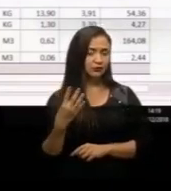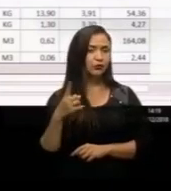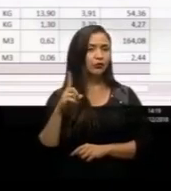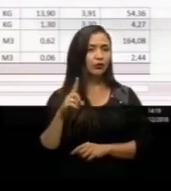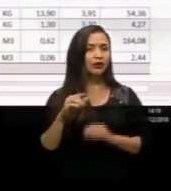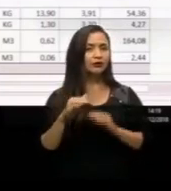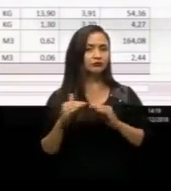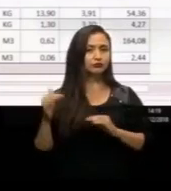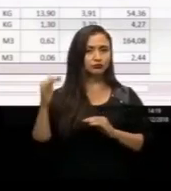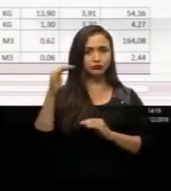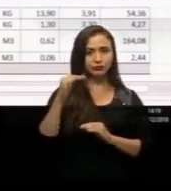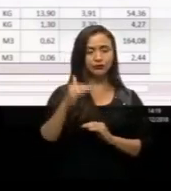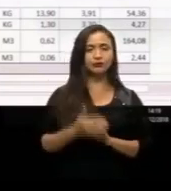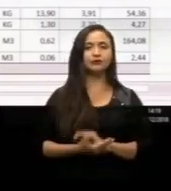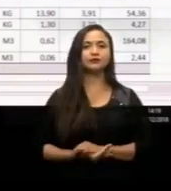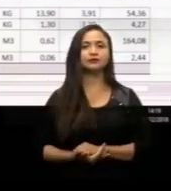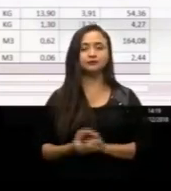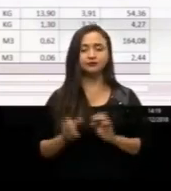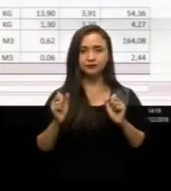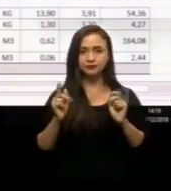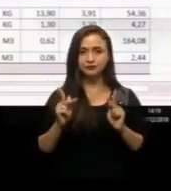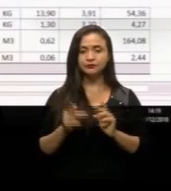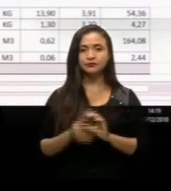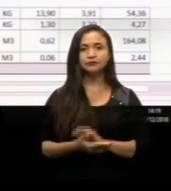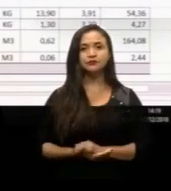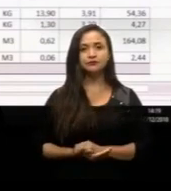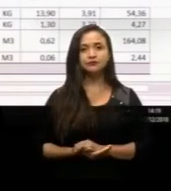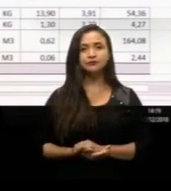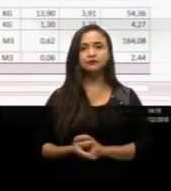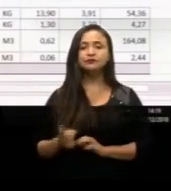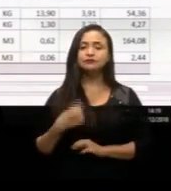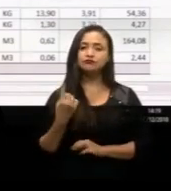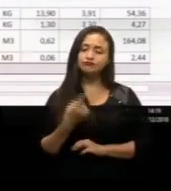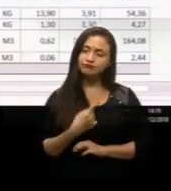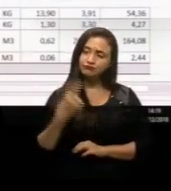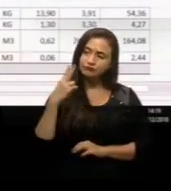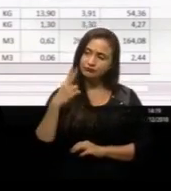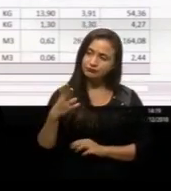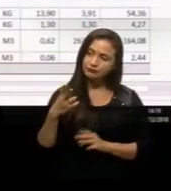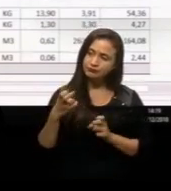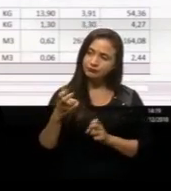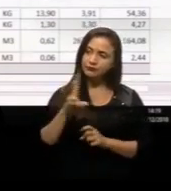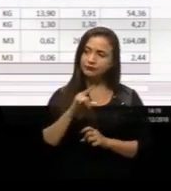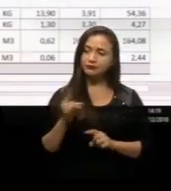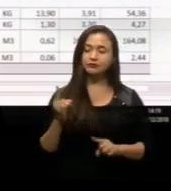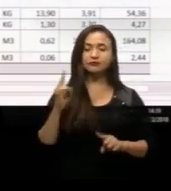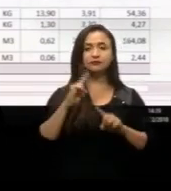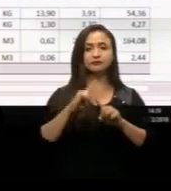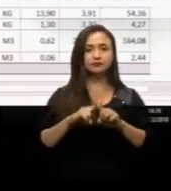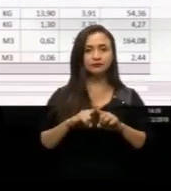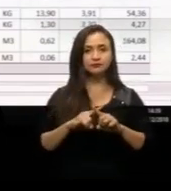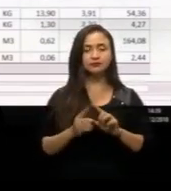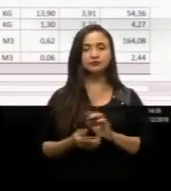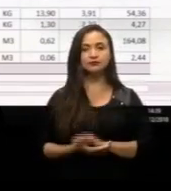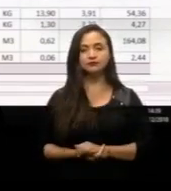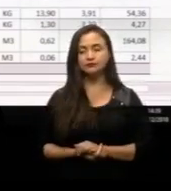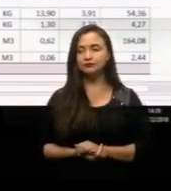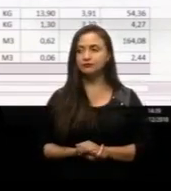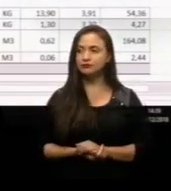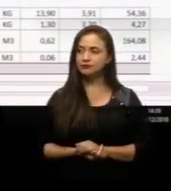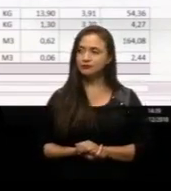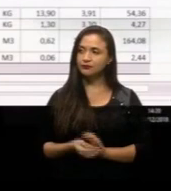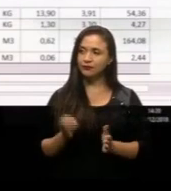parte superior, ok? A gente pega isso daqui, multiplica, opa, faltou fechar